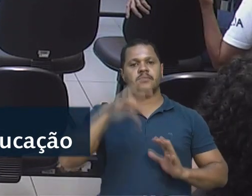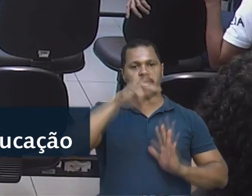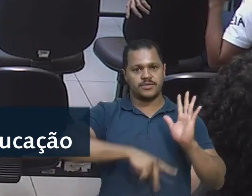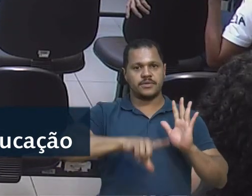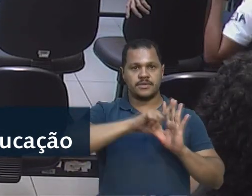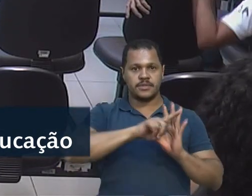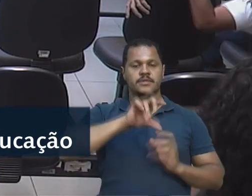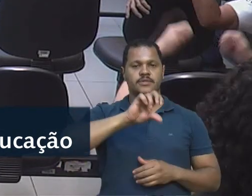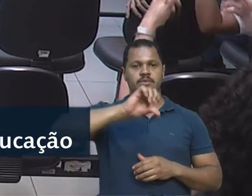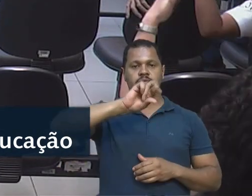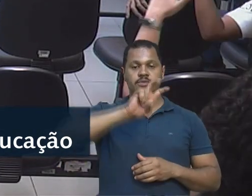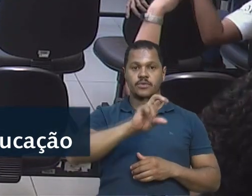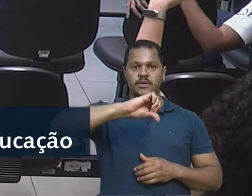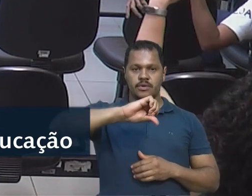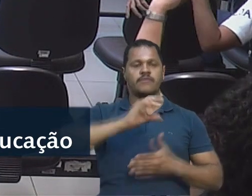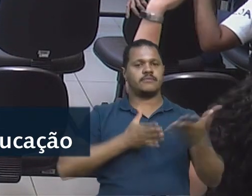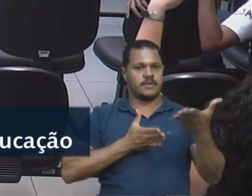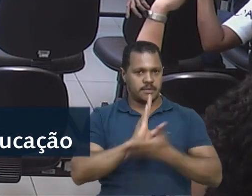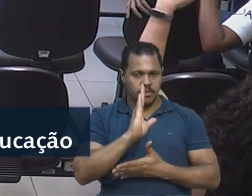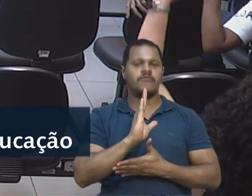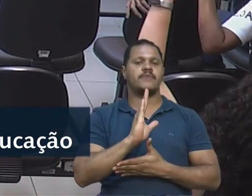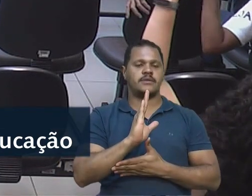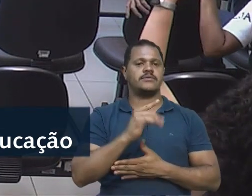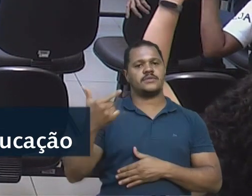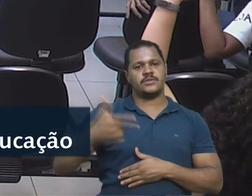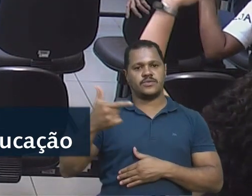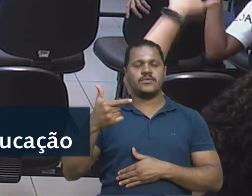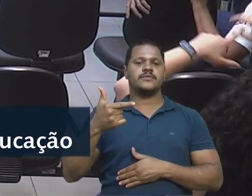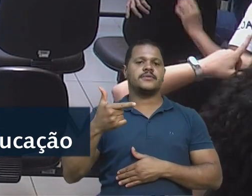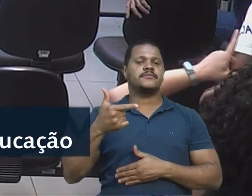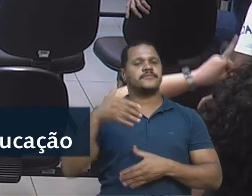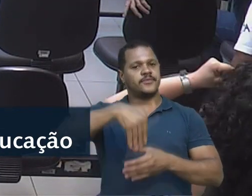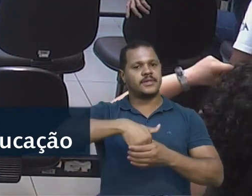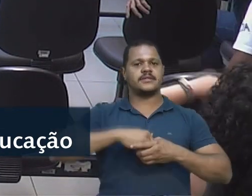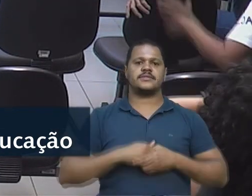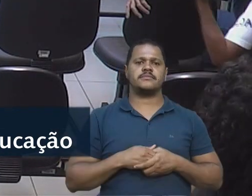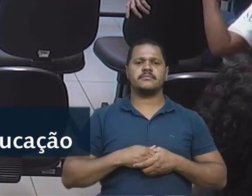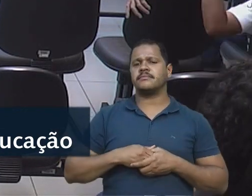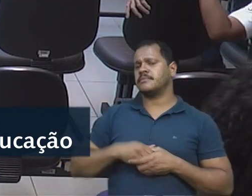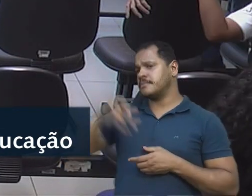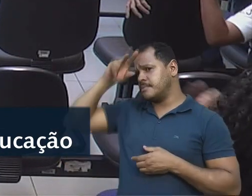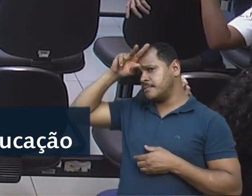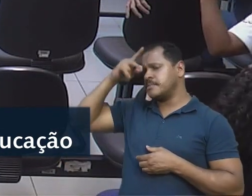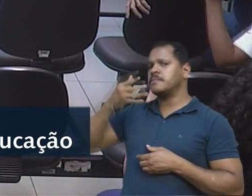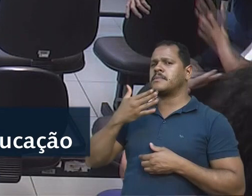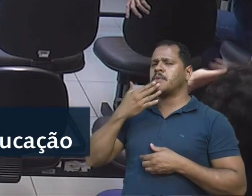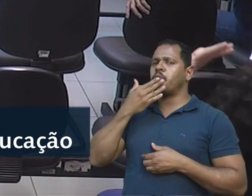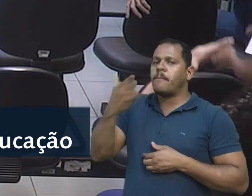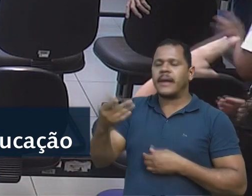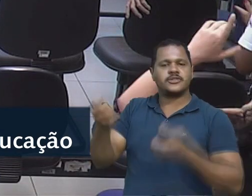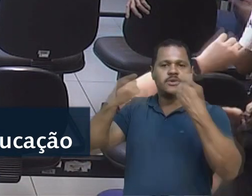de lei 059 de 2023 o PL Altera a lei 1368